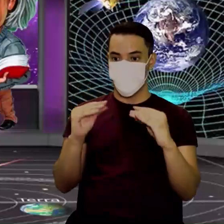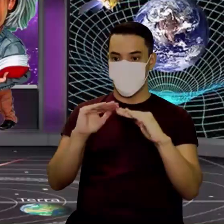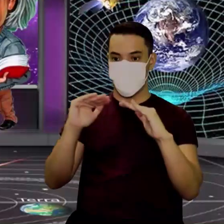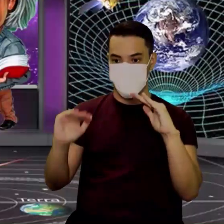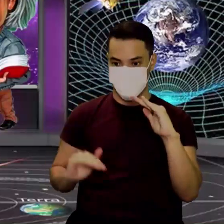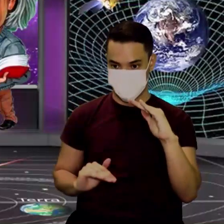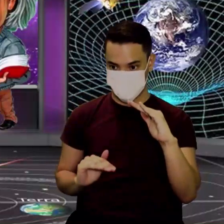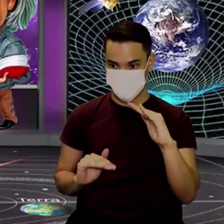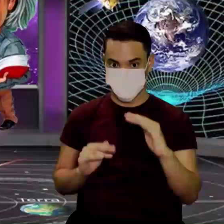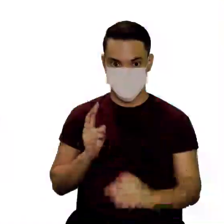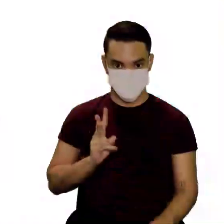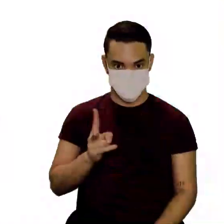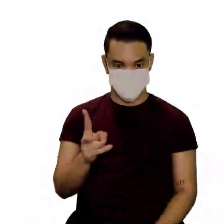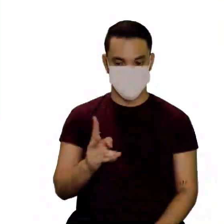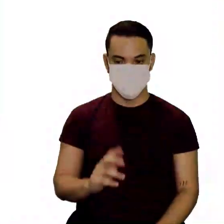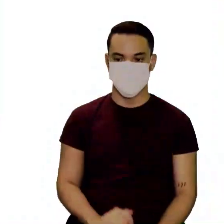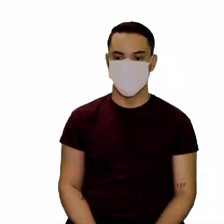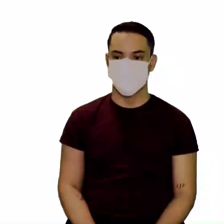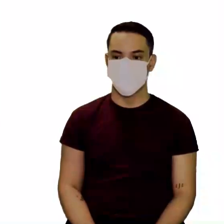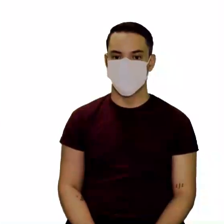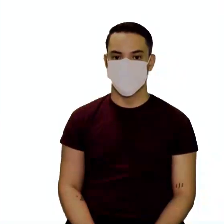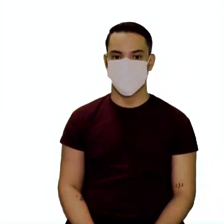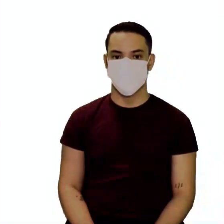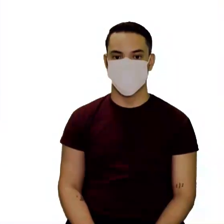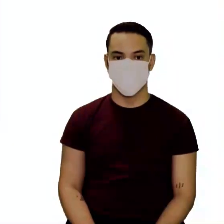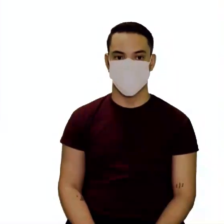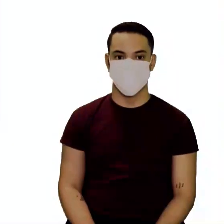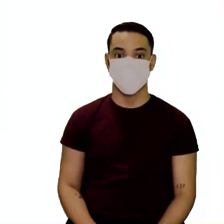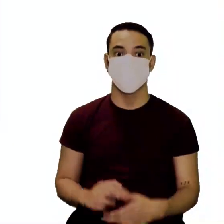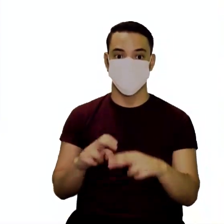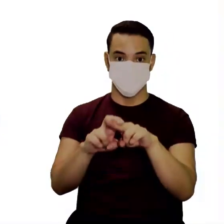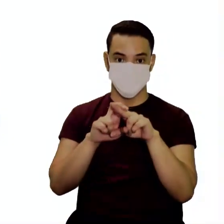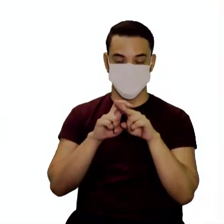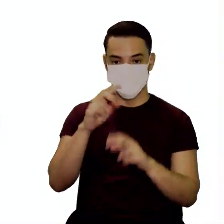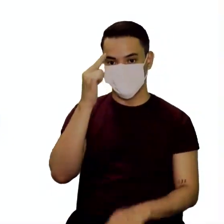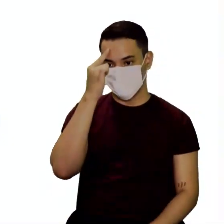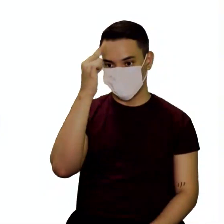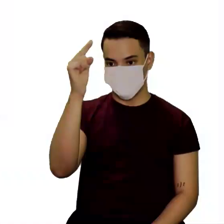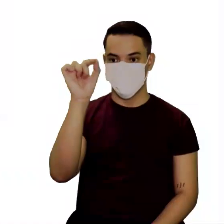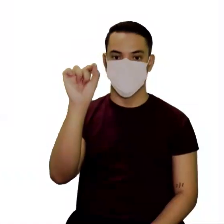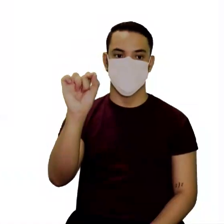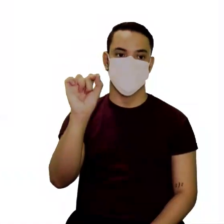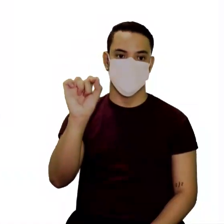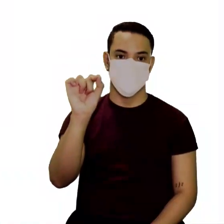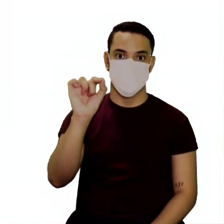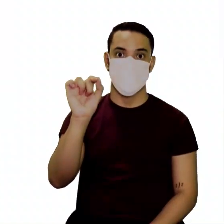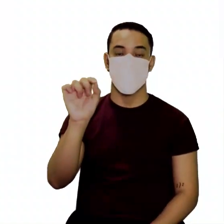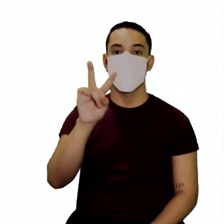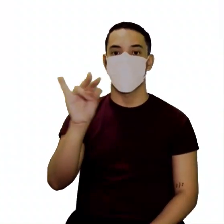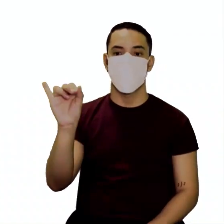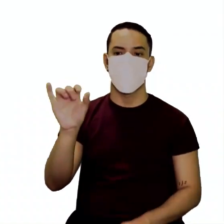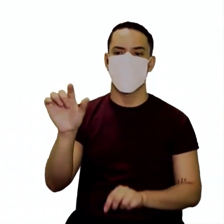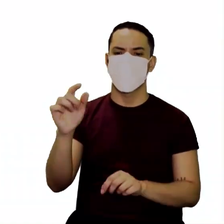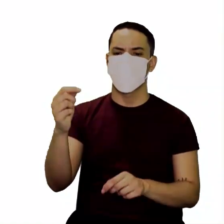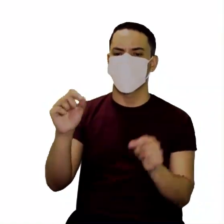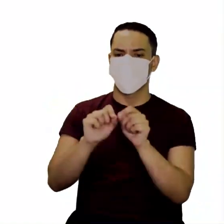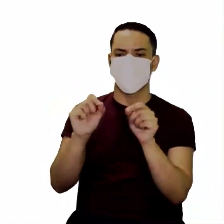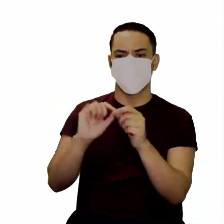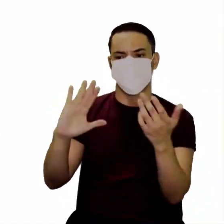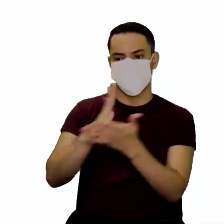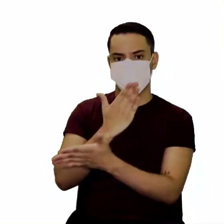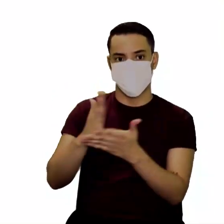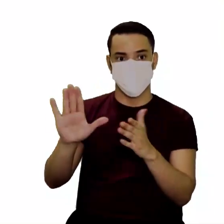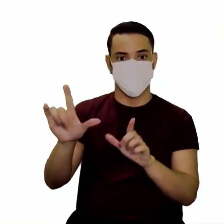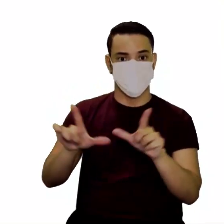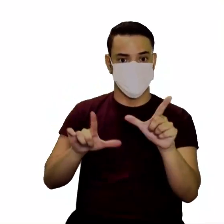bom? Então, vamos continuar. Então, o ideal é mais para você trabalhar atividades aí e ficar um